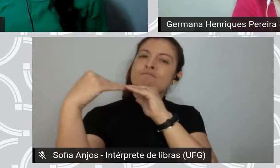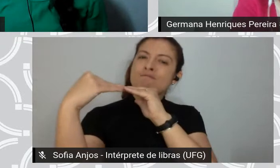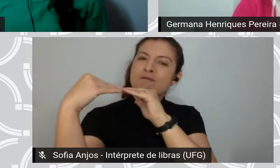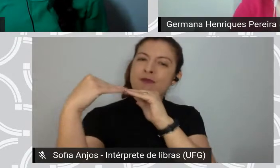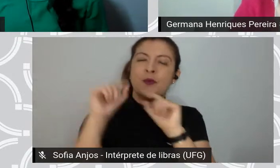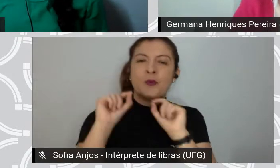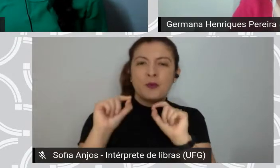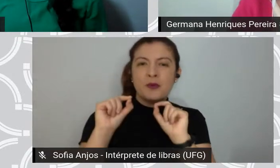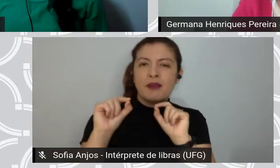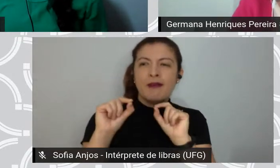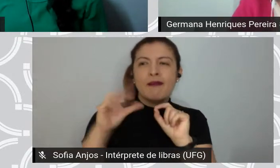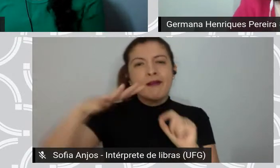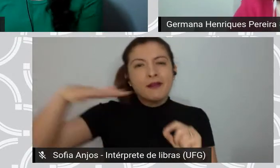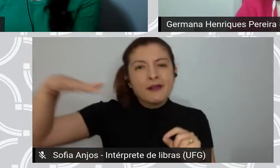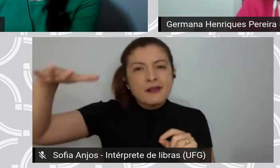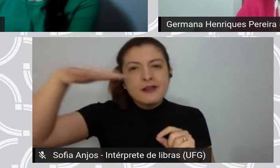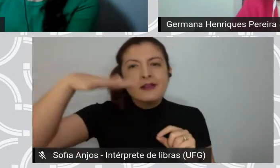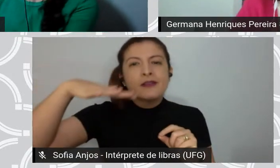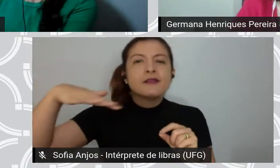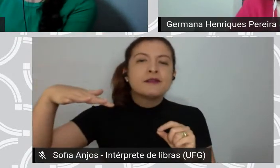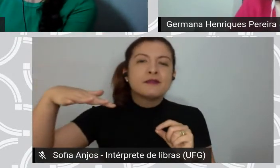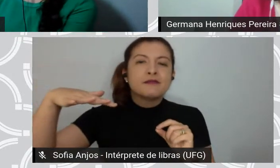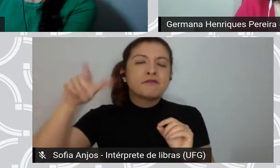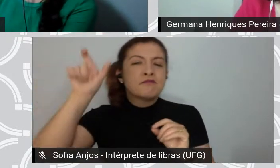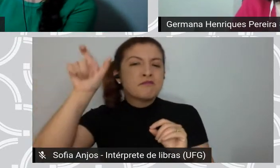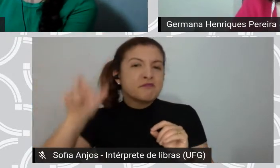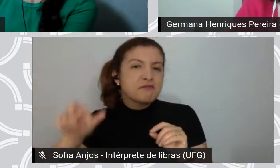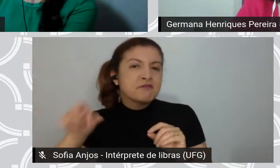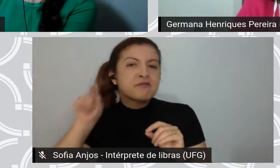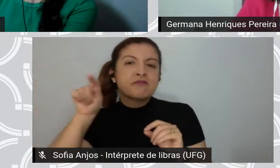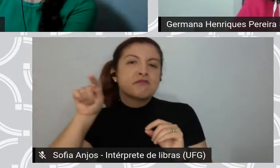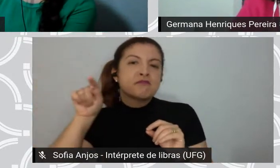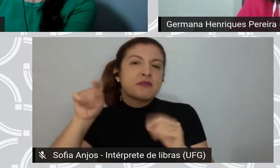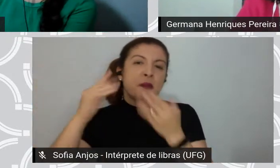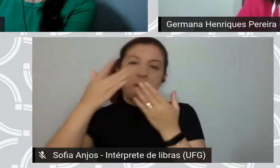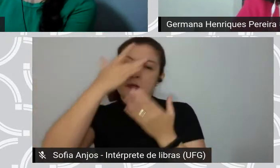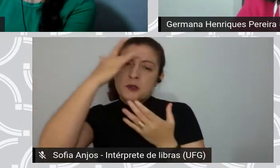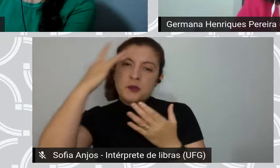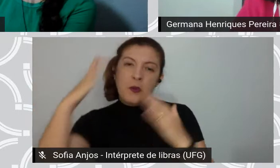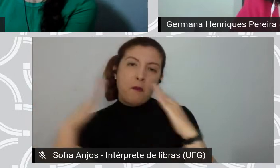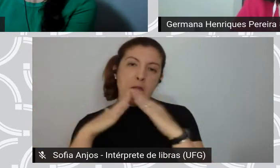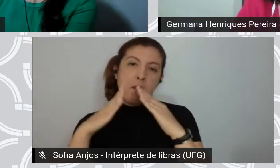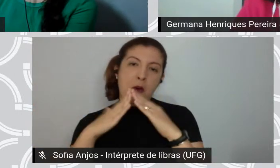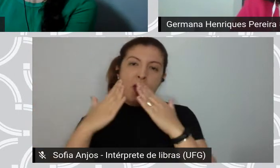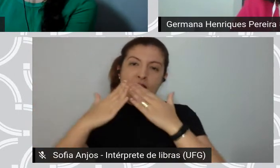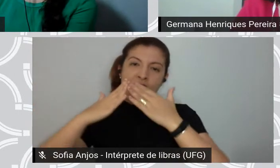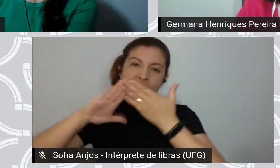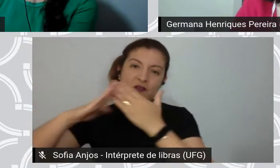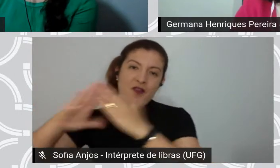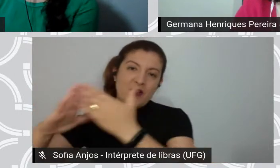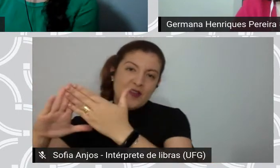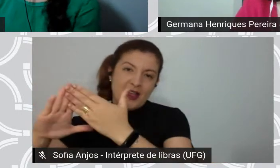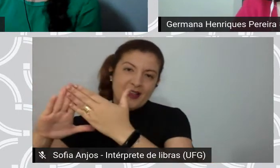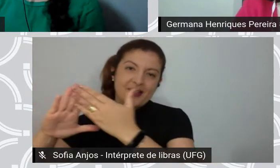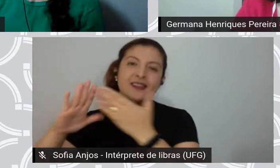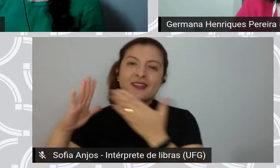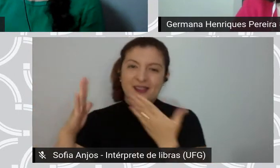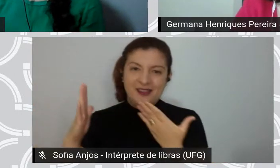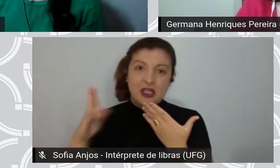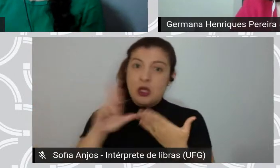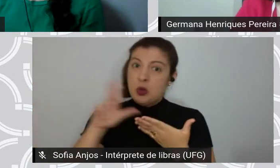com a pressuposta fala de uma favelada, e não como a de uma leitora, que ela era, né?